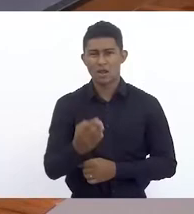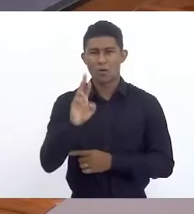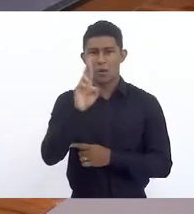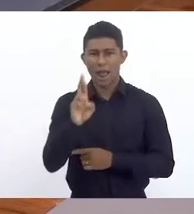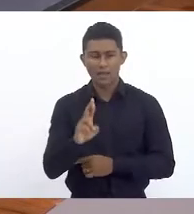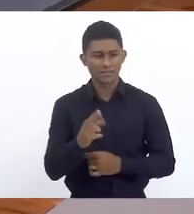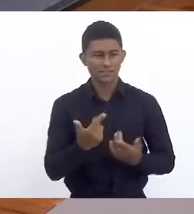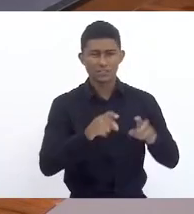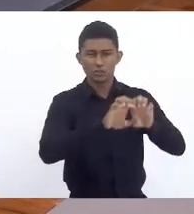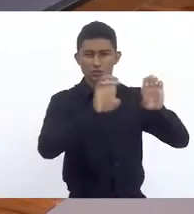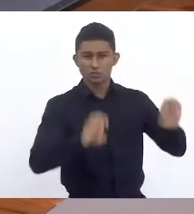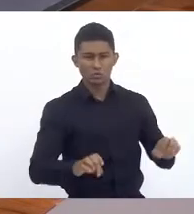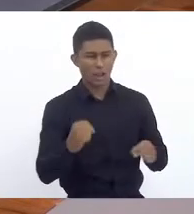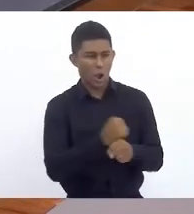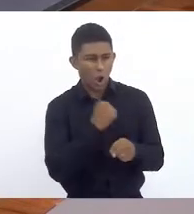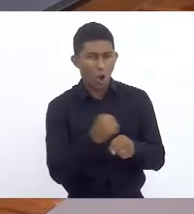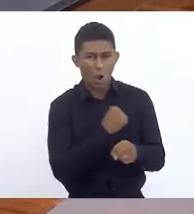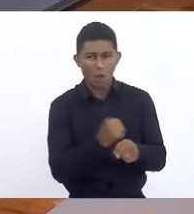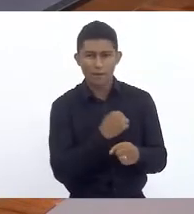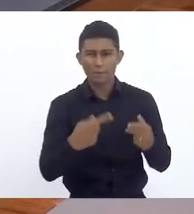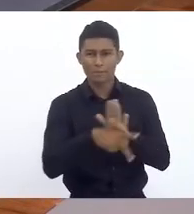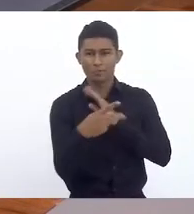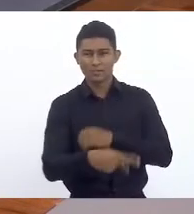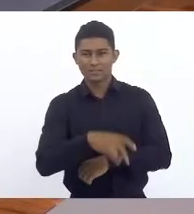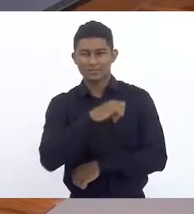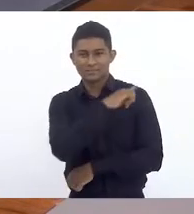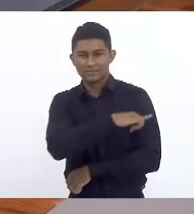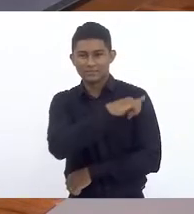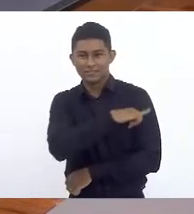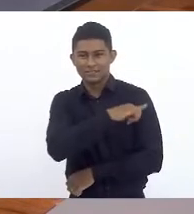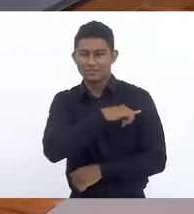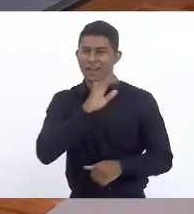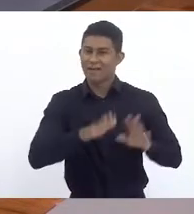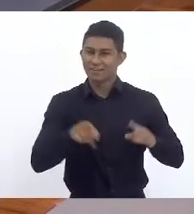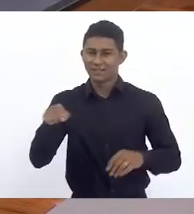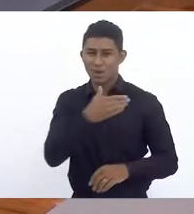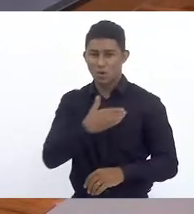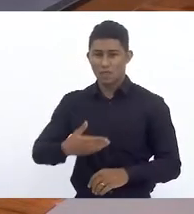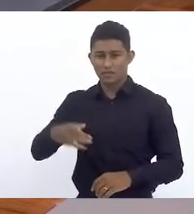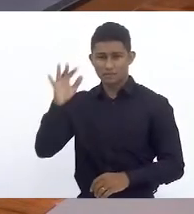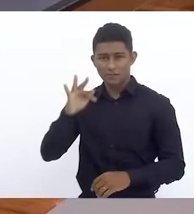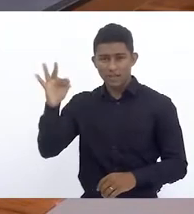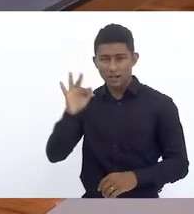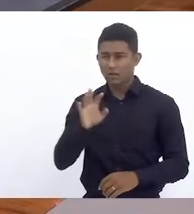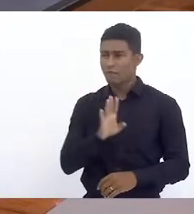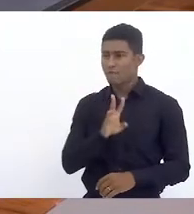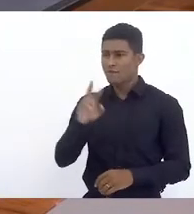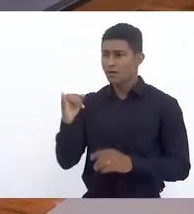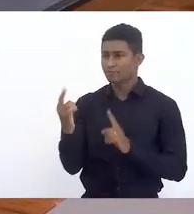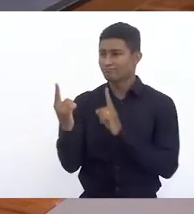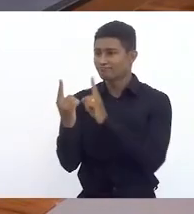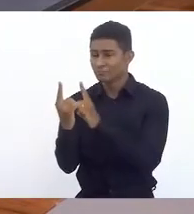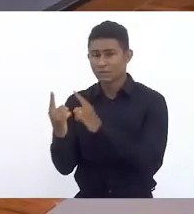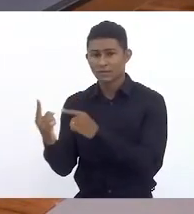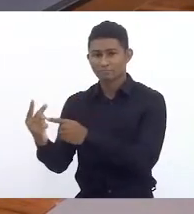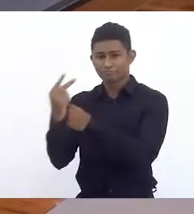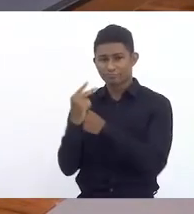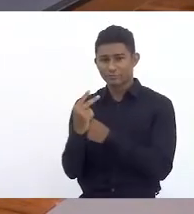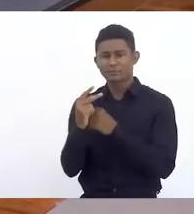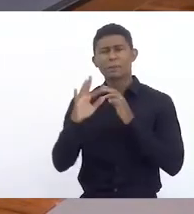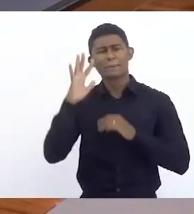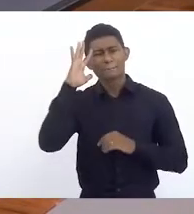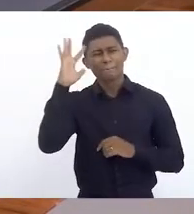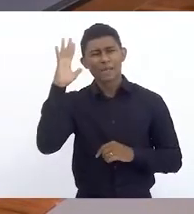obras estruturantes, que o próprio Rio de Janeiro muitas vezes vai no governo federal para buscar recursos, se ele está investindo com